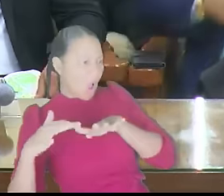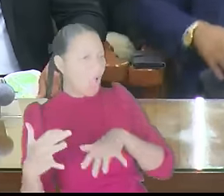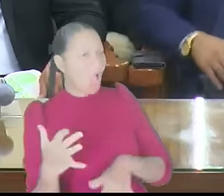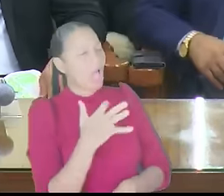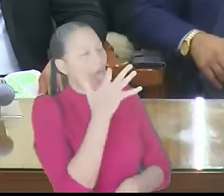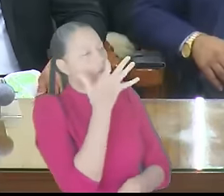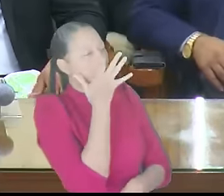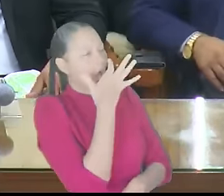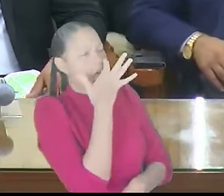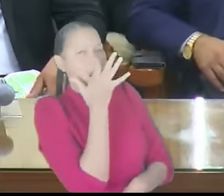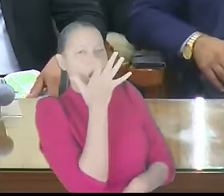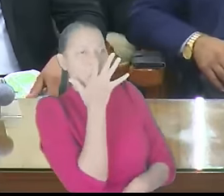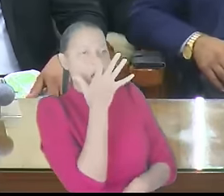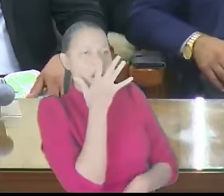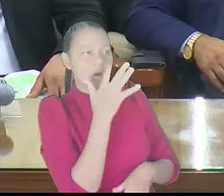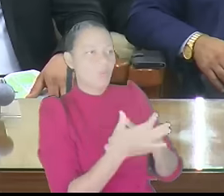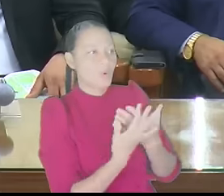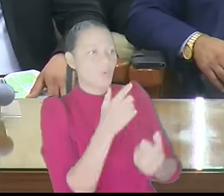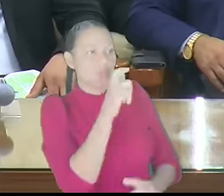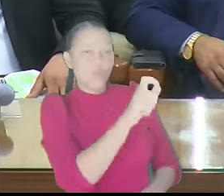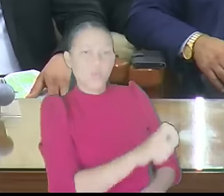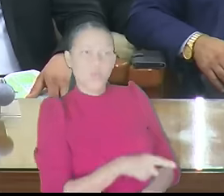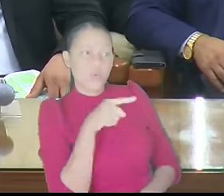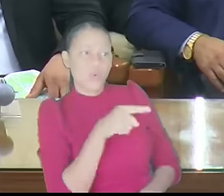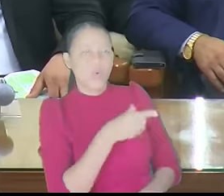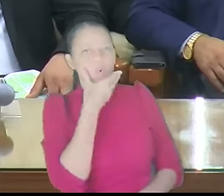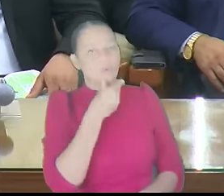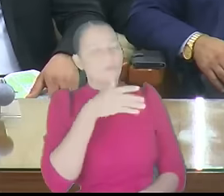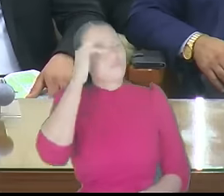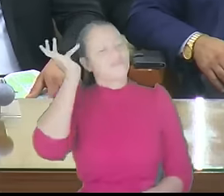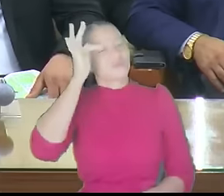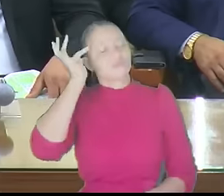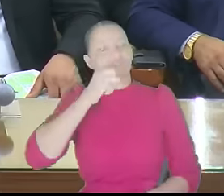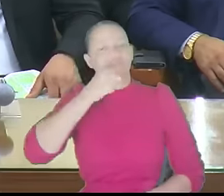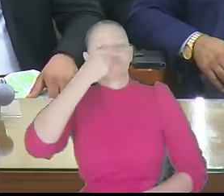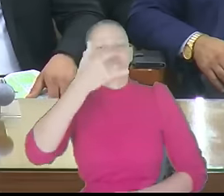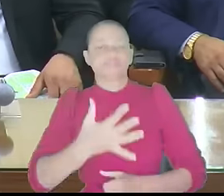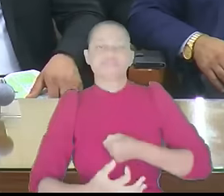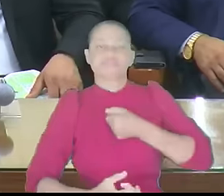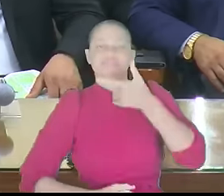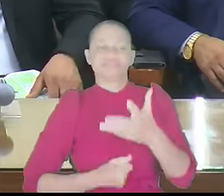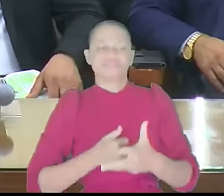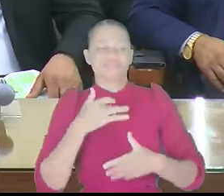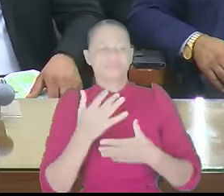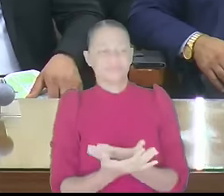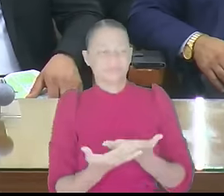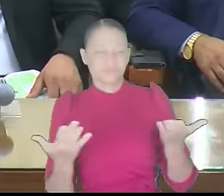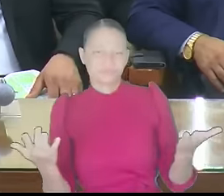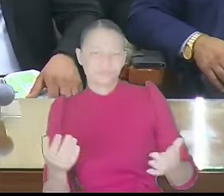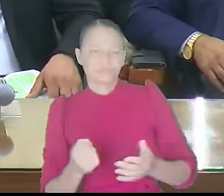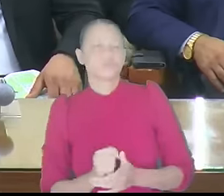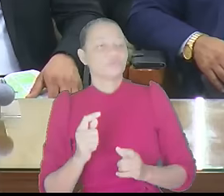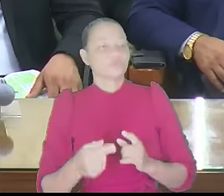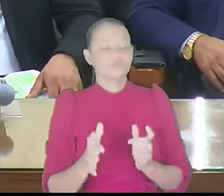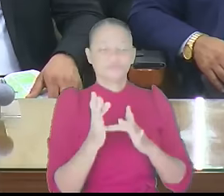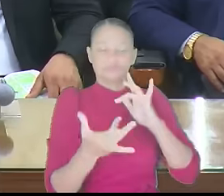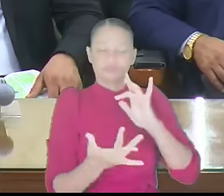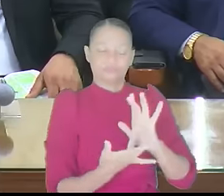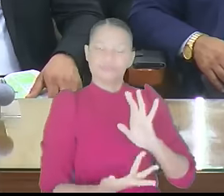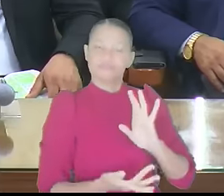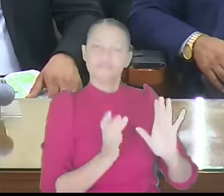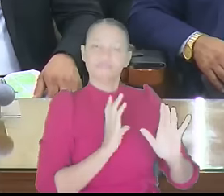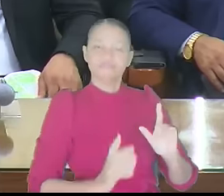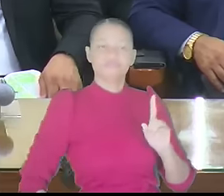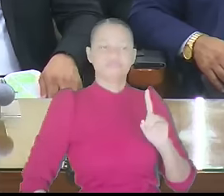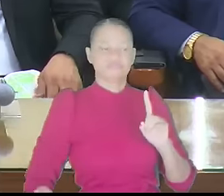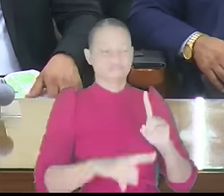prestavam atenção ao que Filipe dizia. Um Cristo atraente. Jesus disse, eu